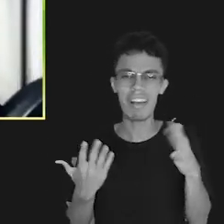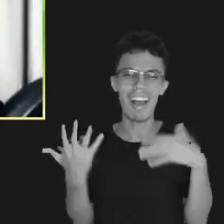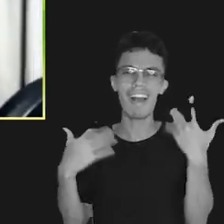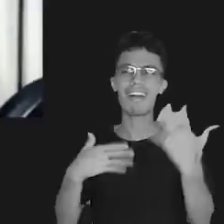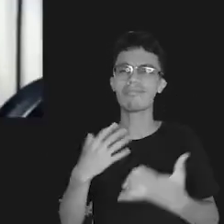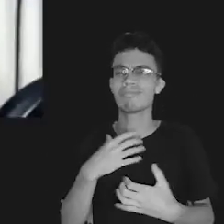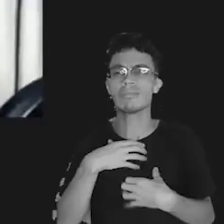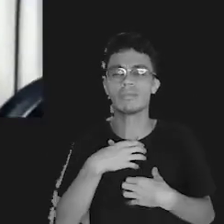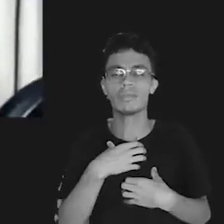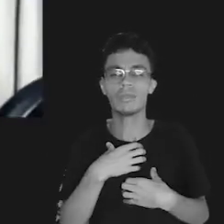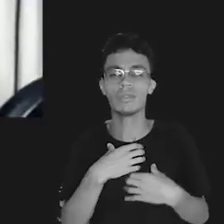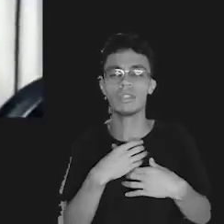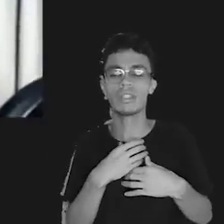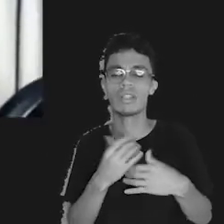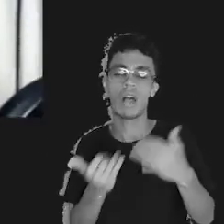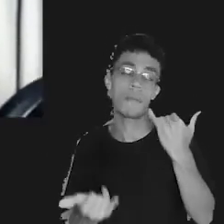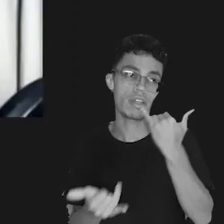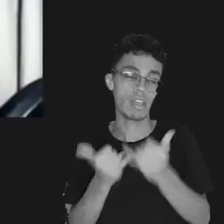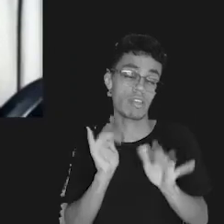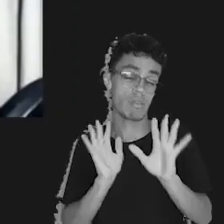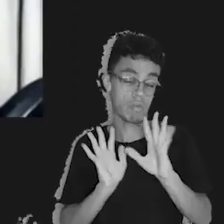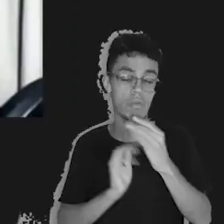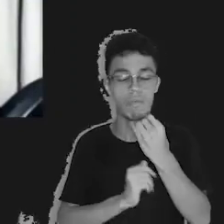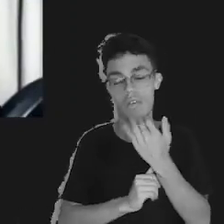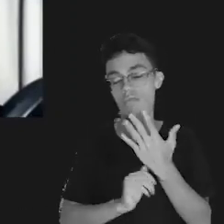aparência. Parece razoável.